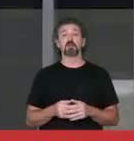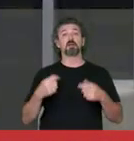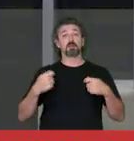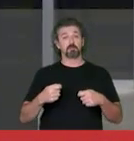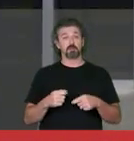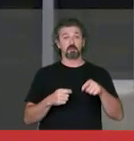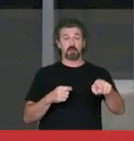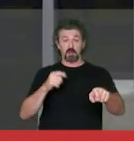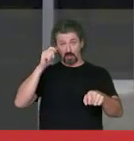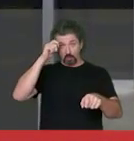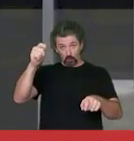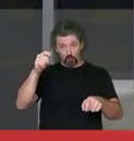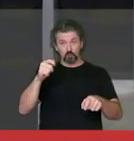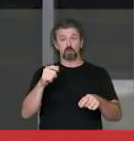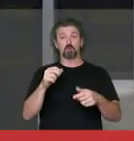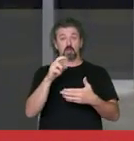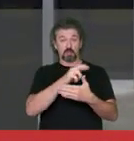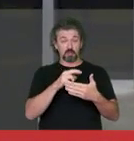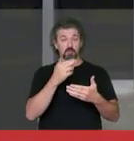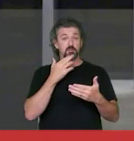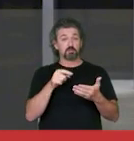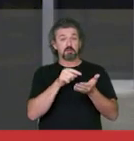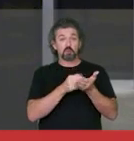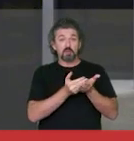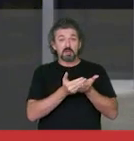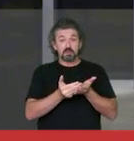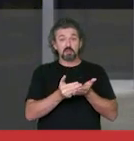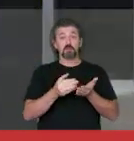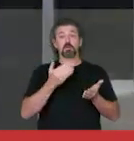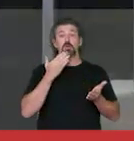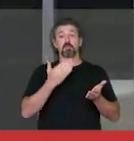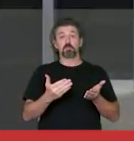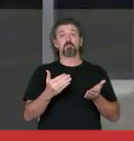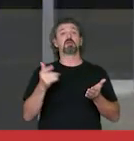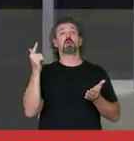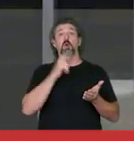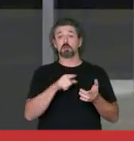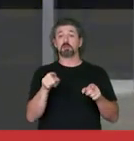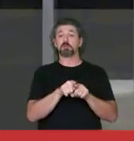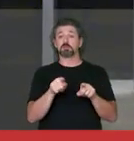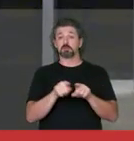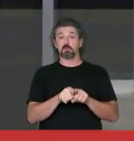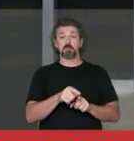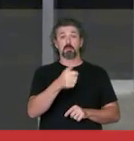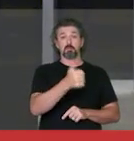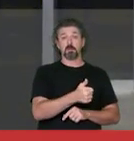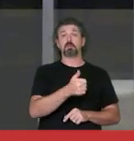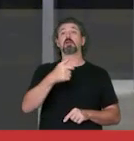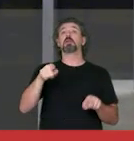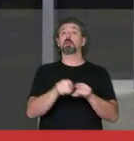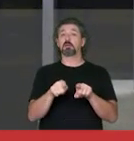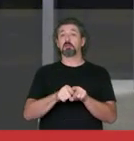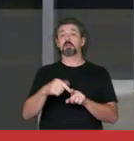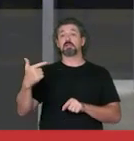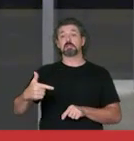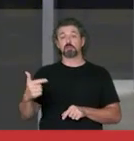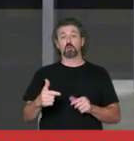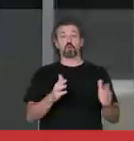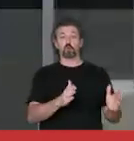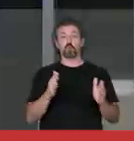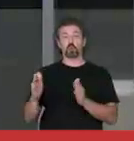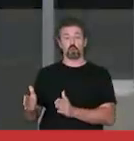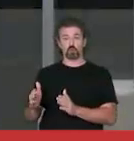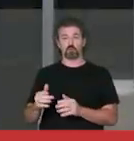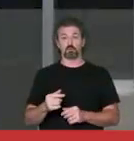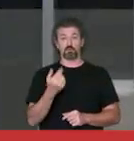autora aditar a petição inicial para que o pedido abranja os turnos das eleições no prazo de 24 horas.